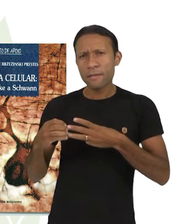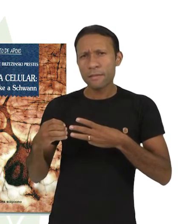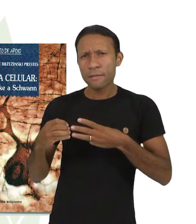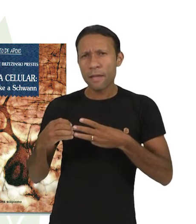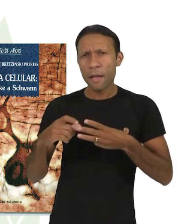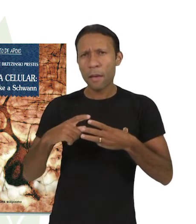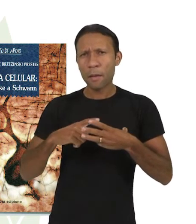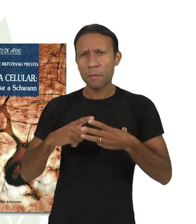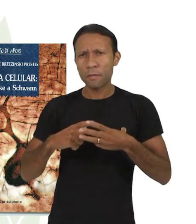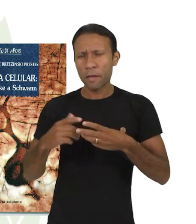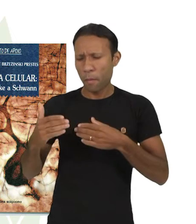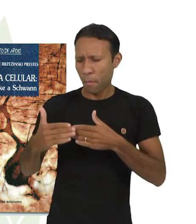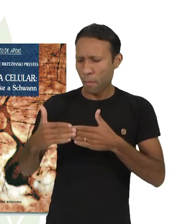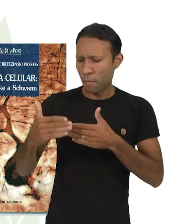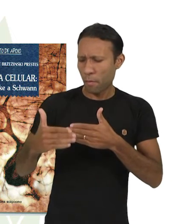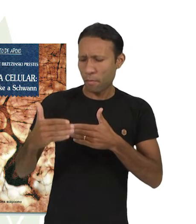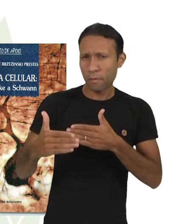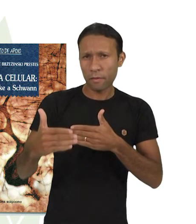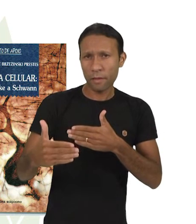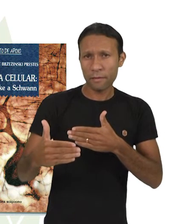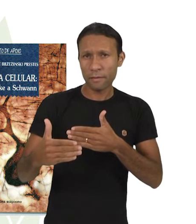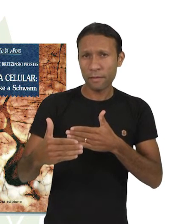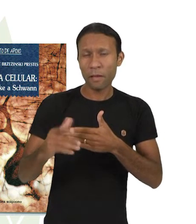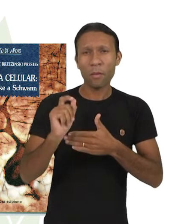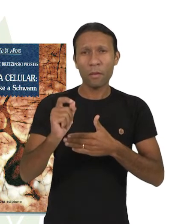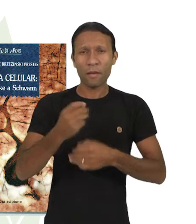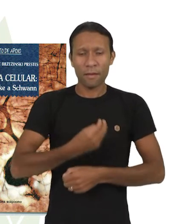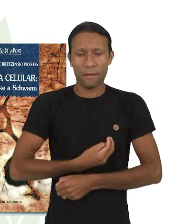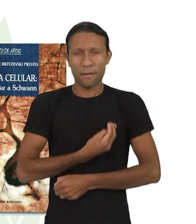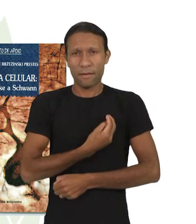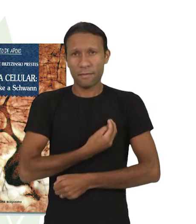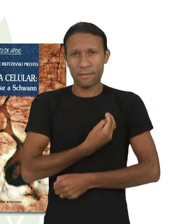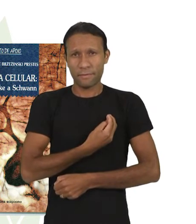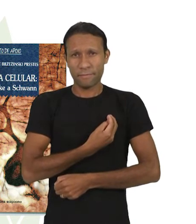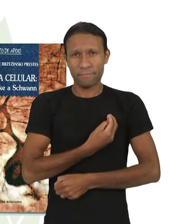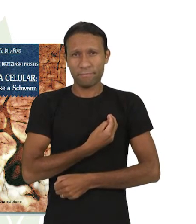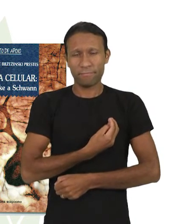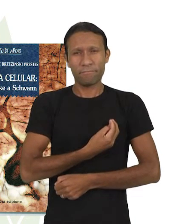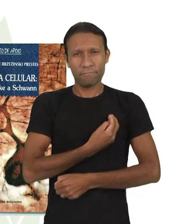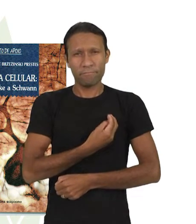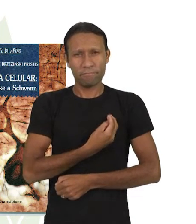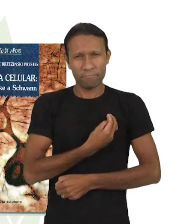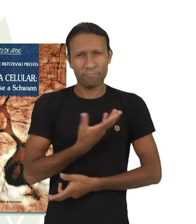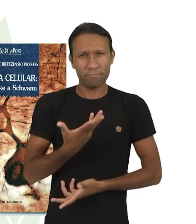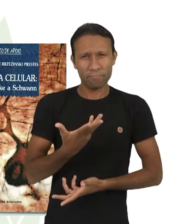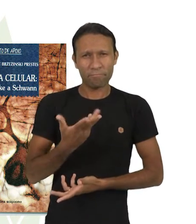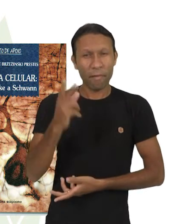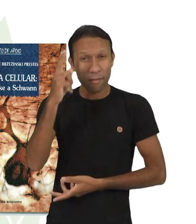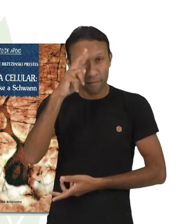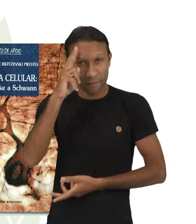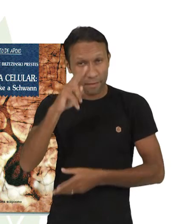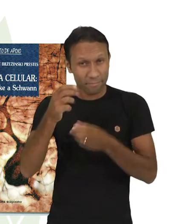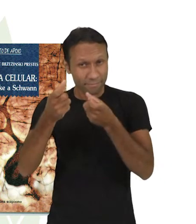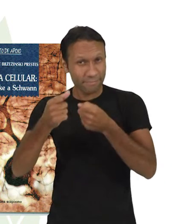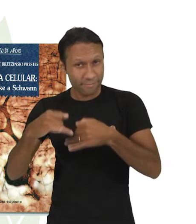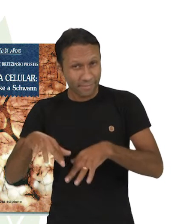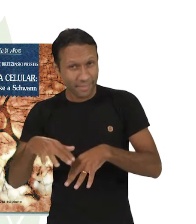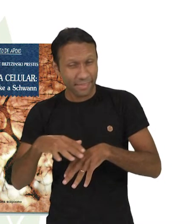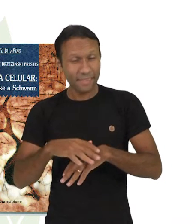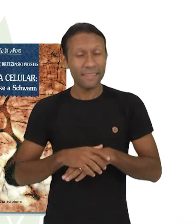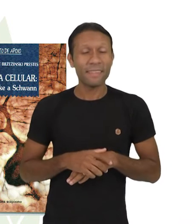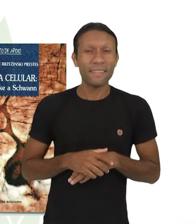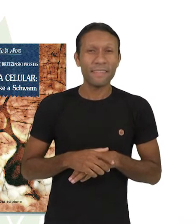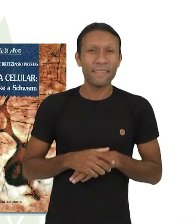os processos necessários à vida, que a gente comentou há 2, 3 minutinhos atrás,